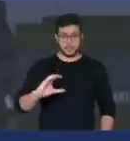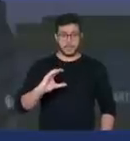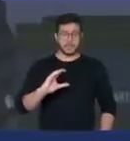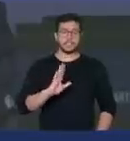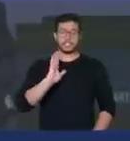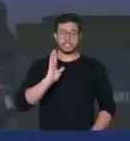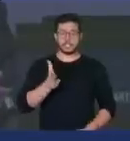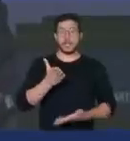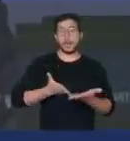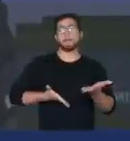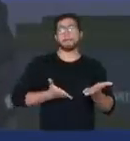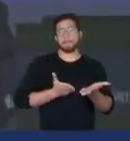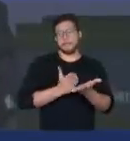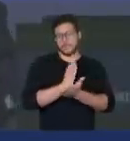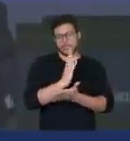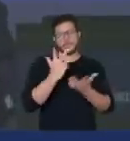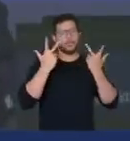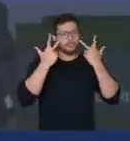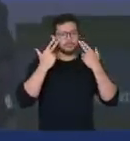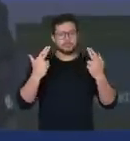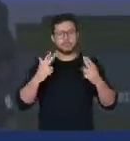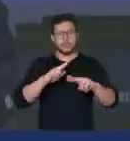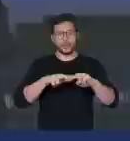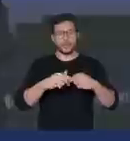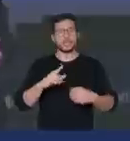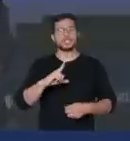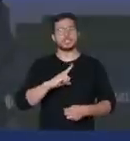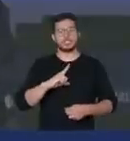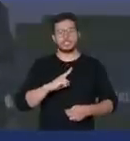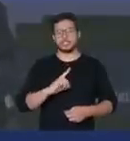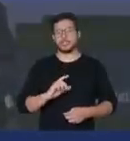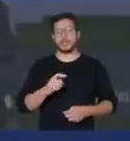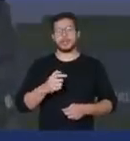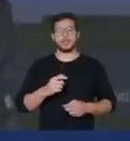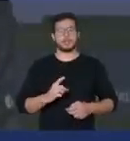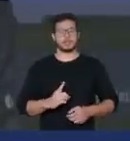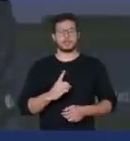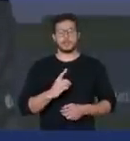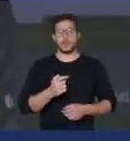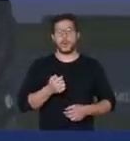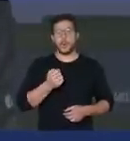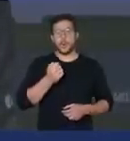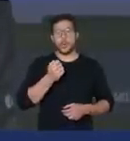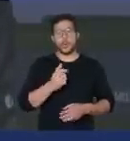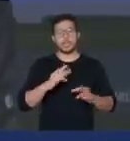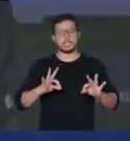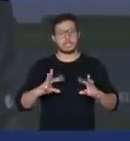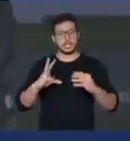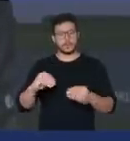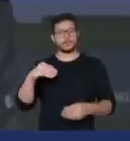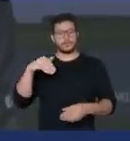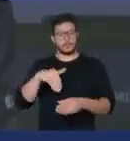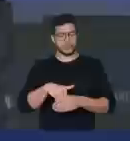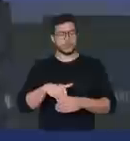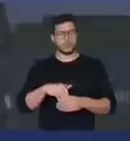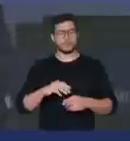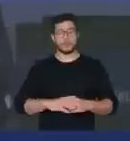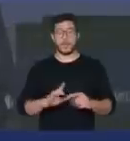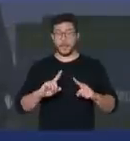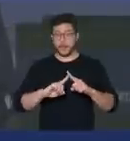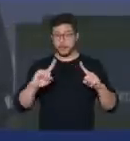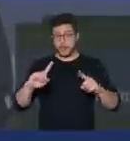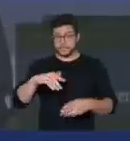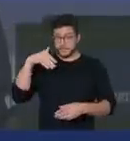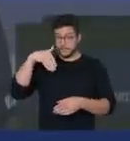base, foi aprovado com tranquilidade, já que havia quase que unanimidade, com apenas algumas divergências, principalmente do Partido Novo. Mas